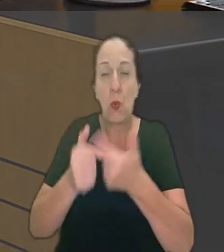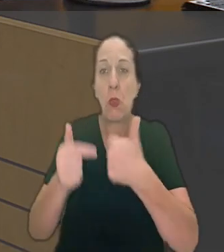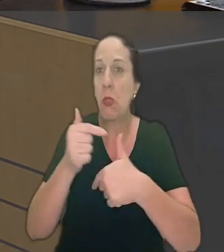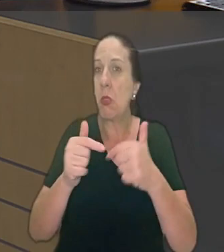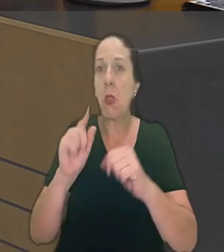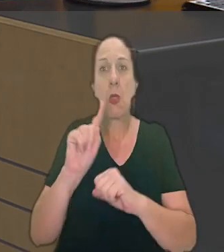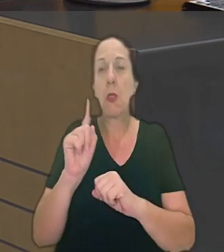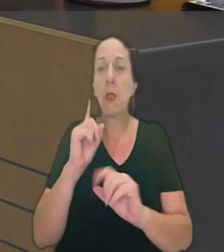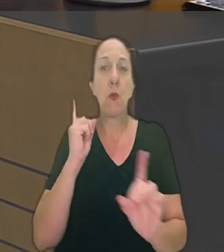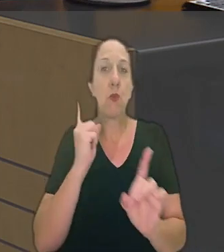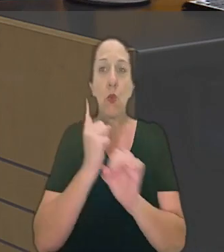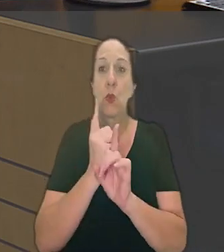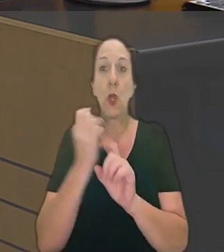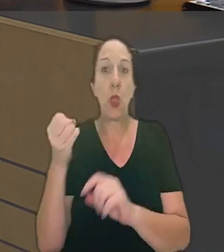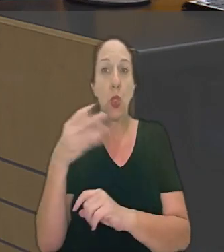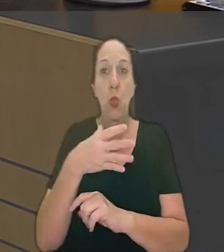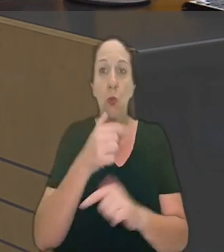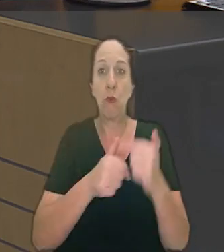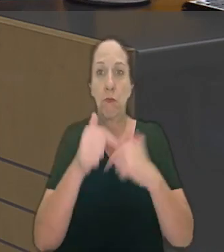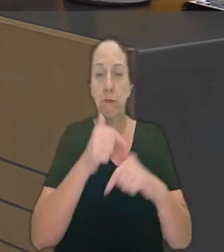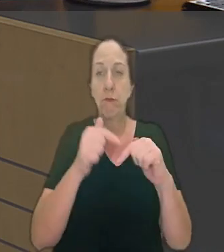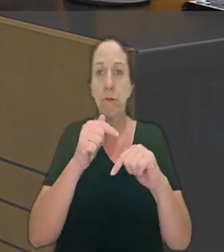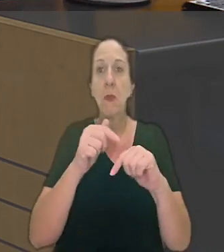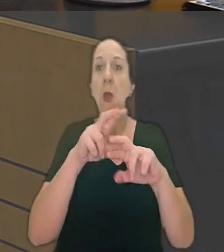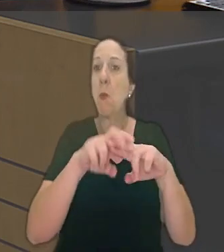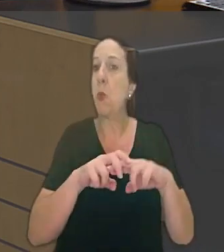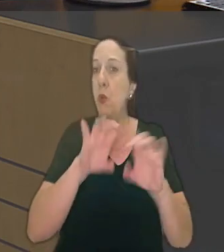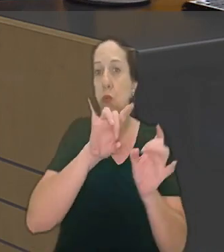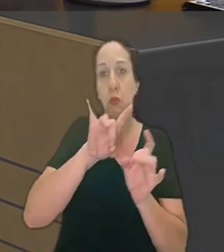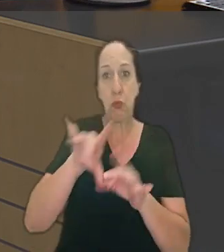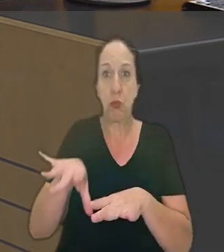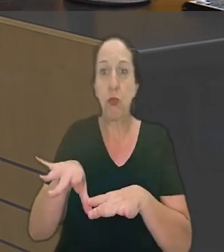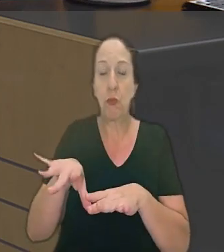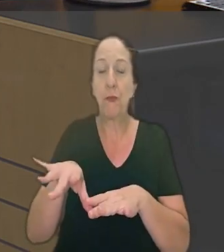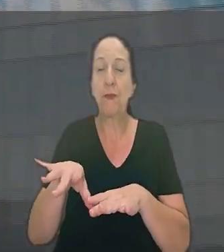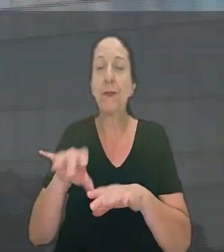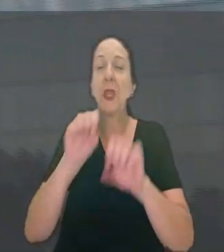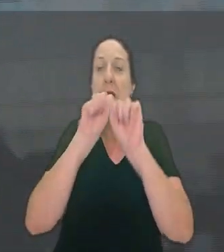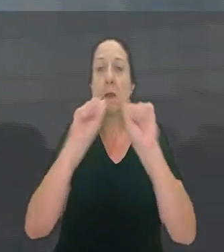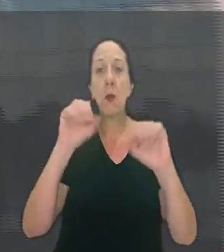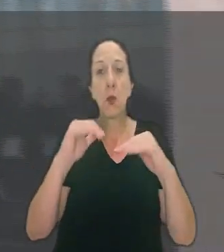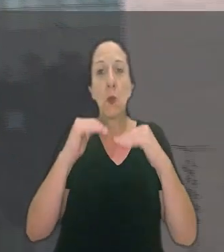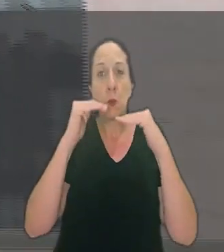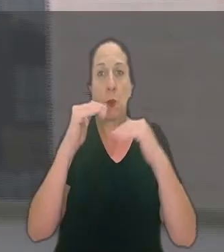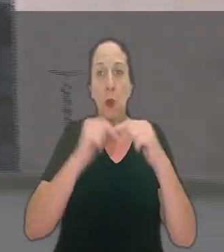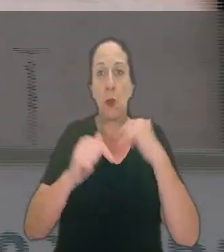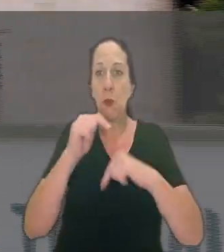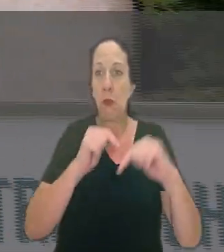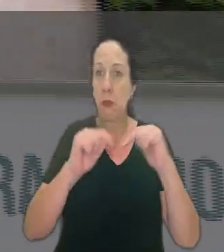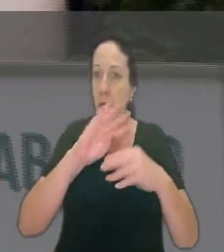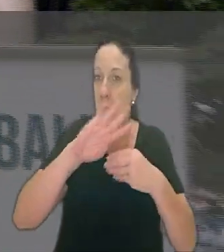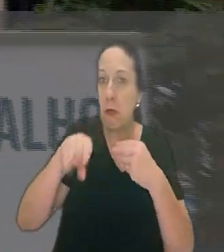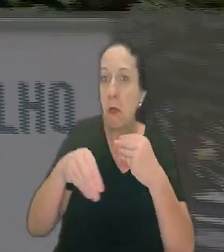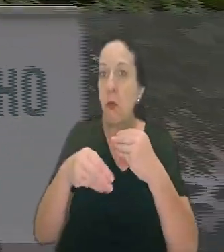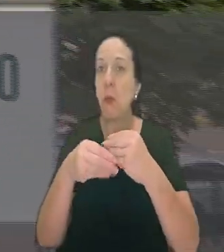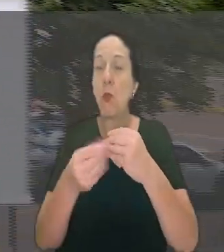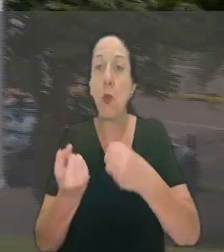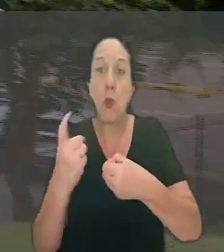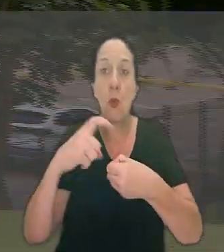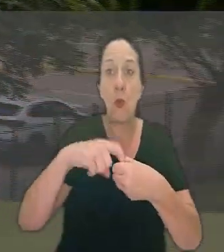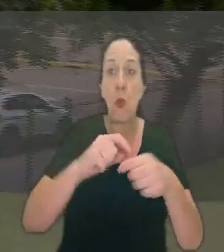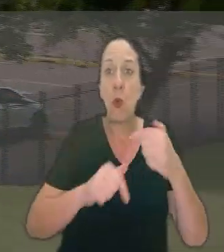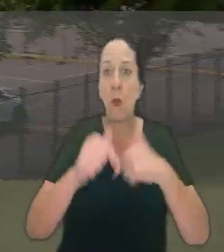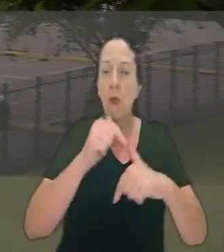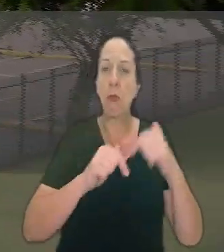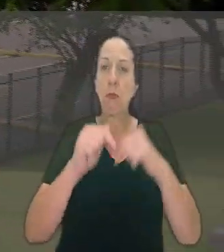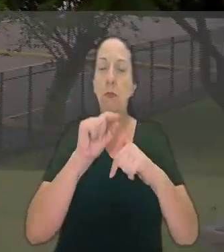foi cedido, não foi encontrada nova lotação. Por isso, ele foi desligado. No Tribunal Superior do Trabalho, o pedido de